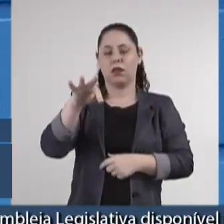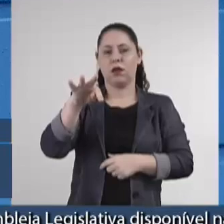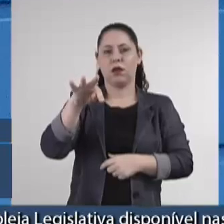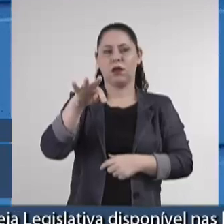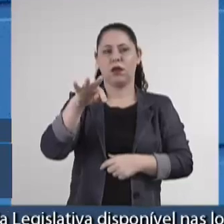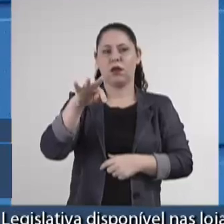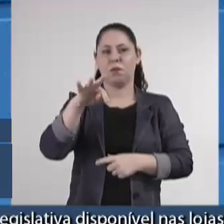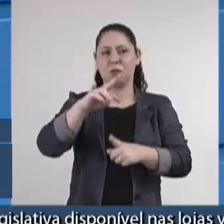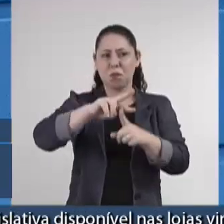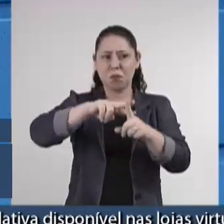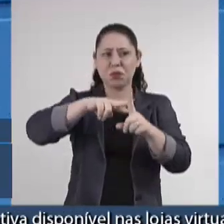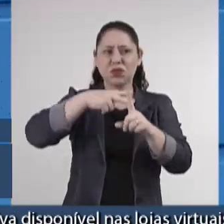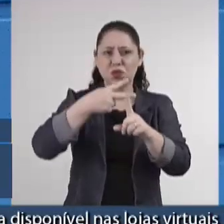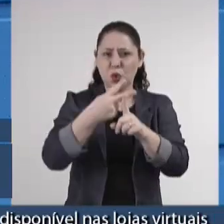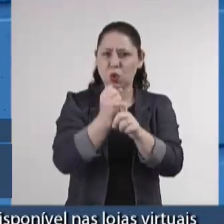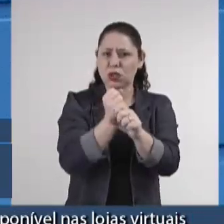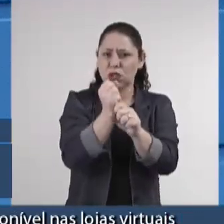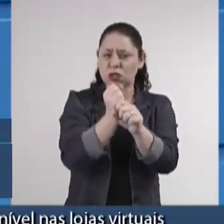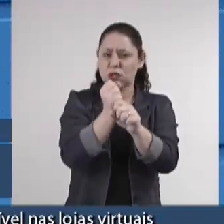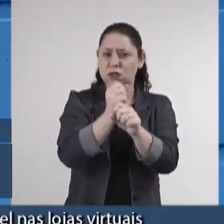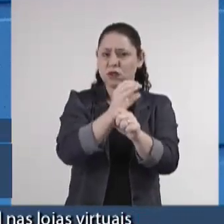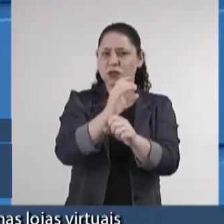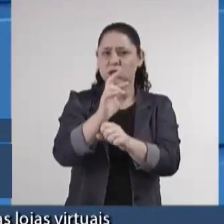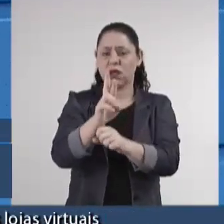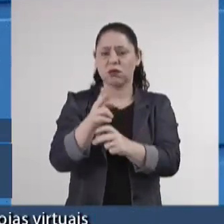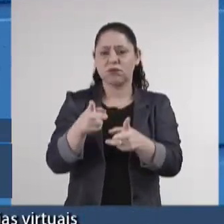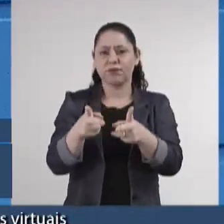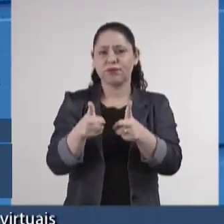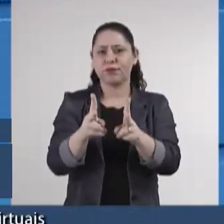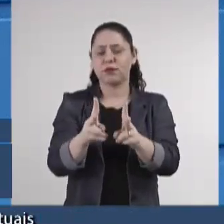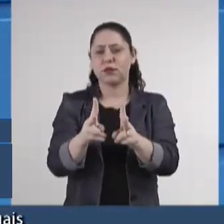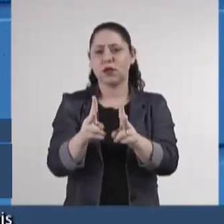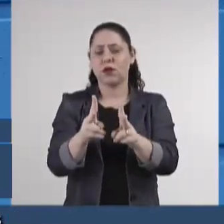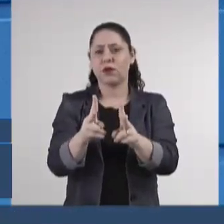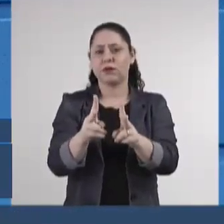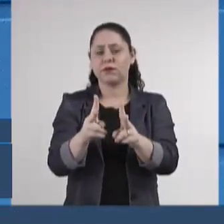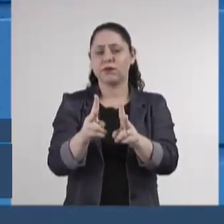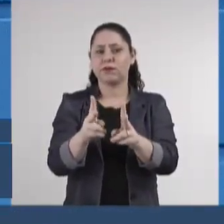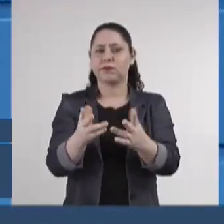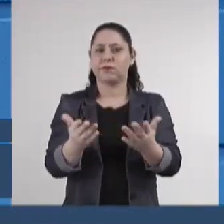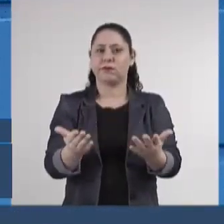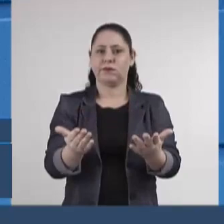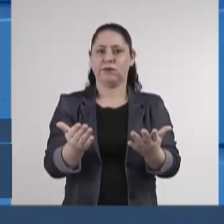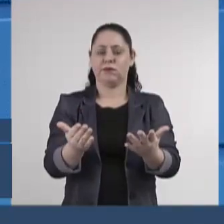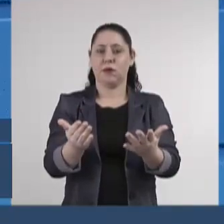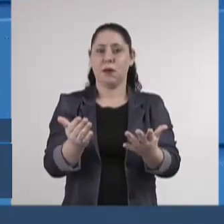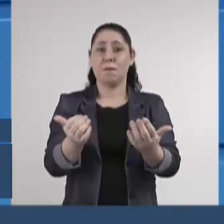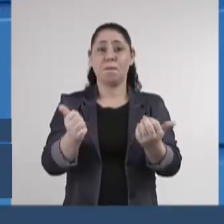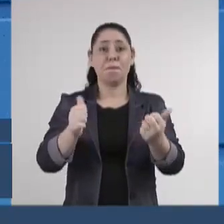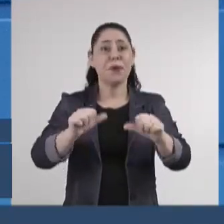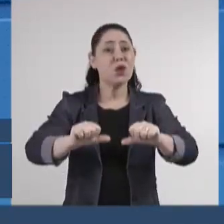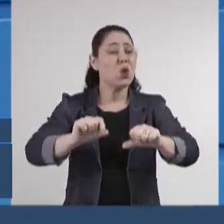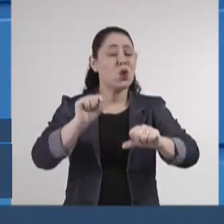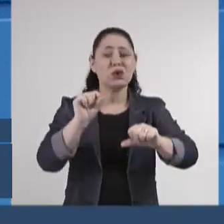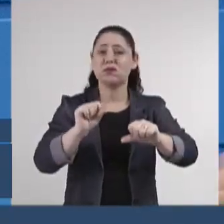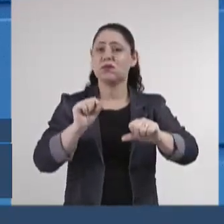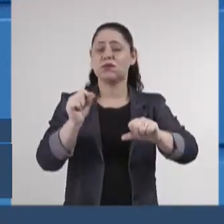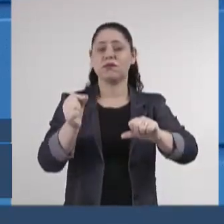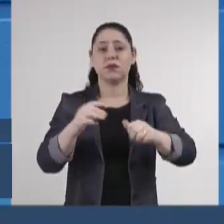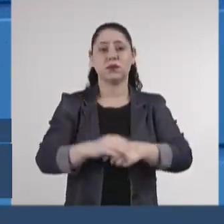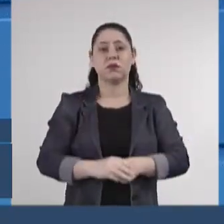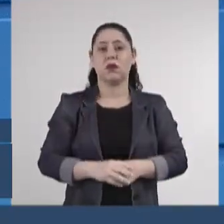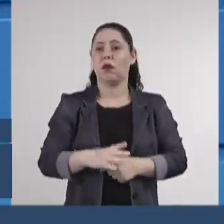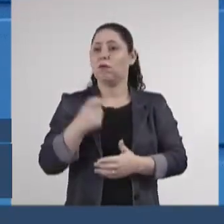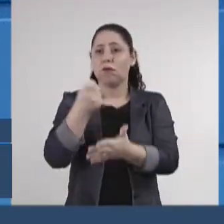mais 2 anos para a CCR continuar com a concessão. E pior,